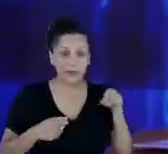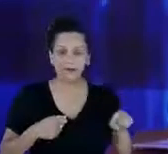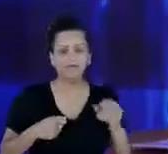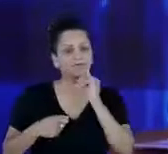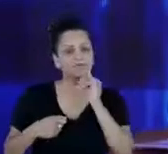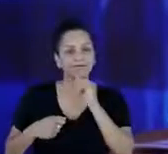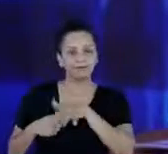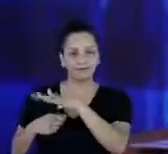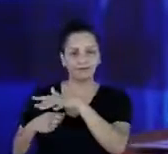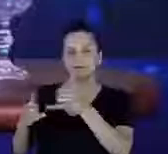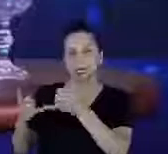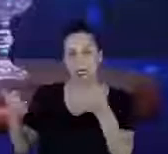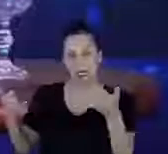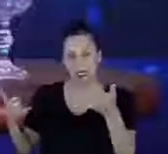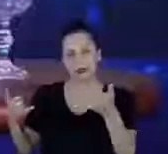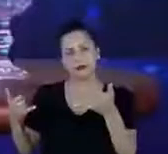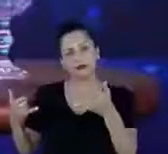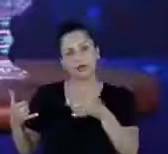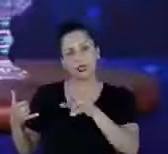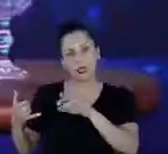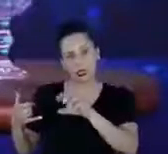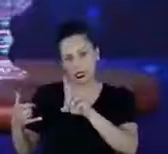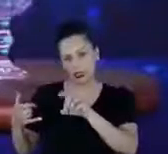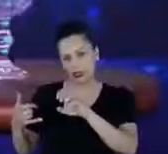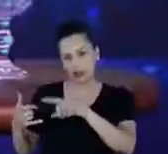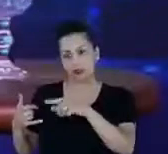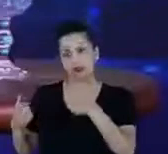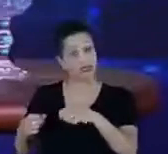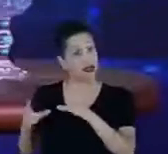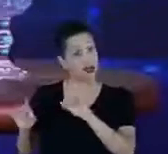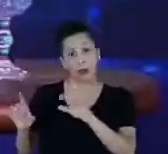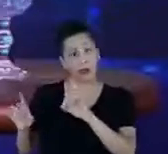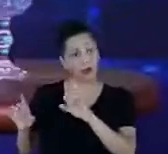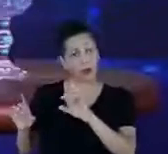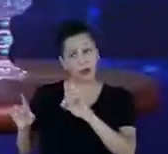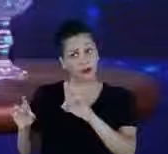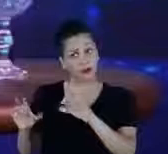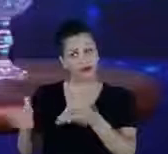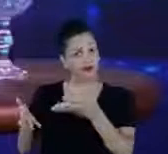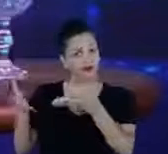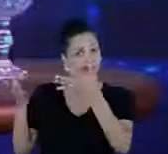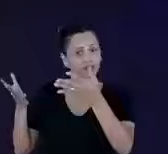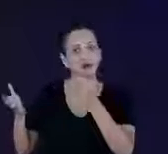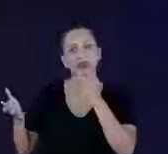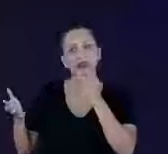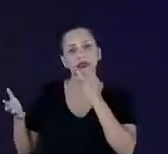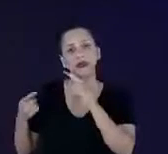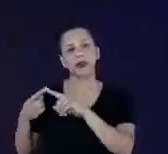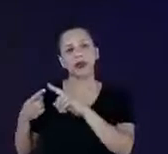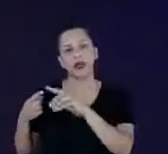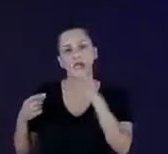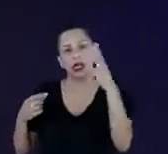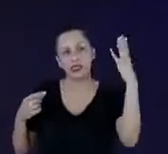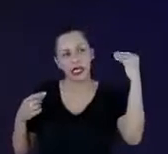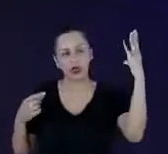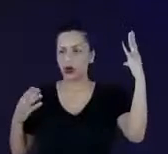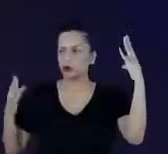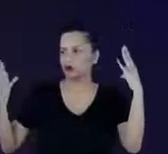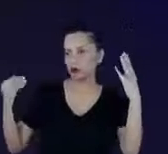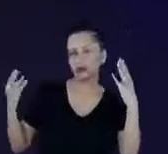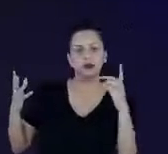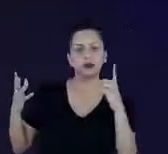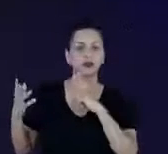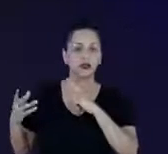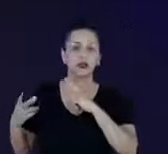elétrica né Tem coisas a gente tem que ela tomar até o máximo de coisas possíveis como garantir com sensores como Ronaldo mencionou